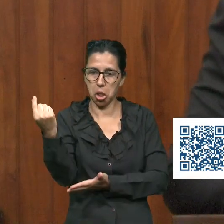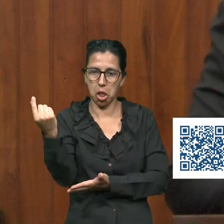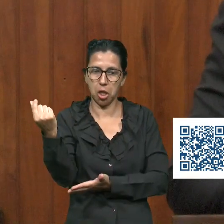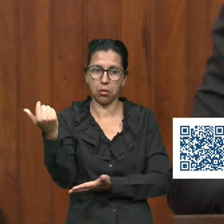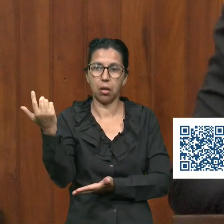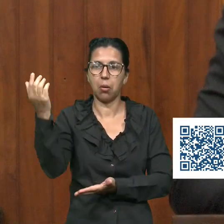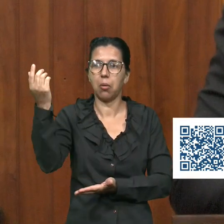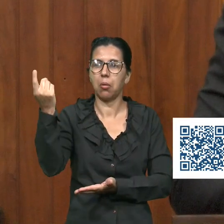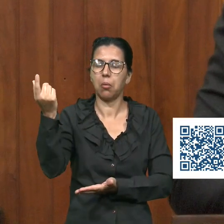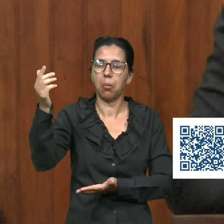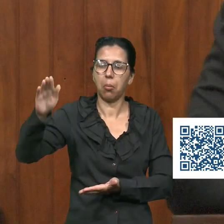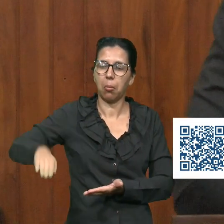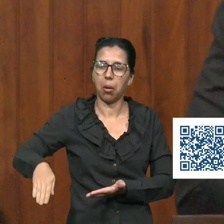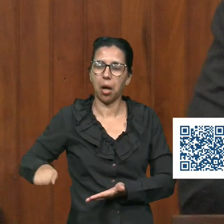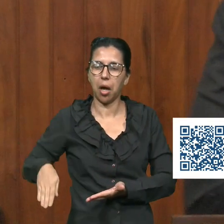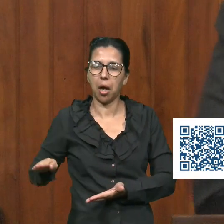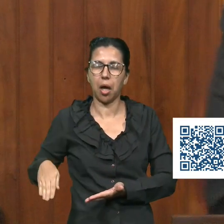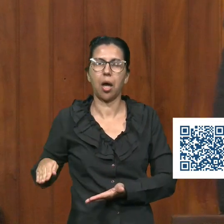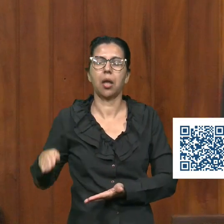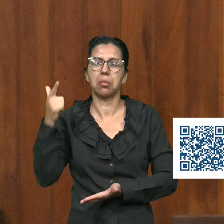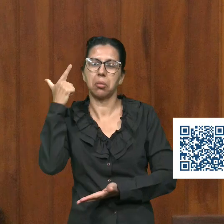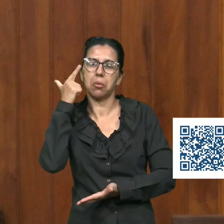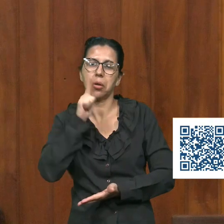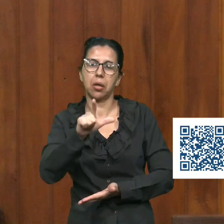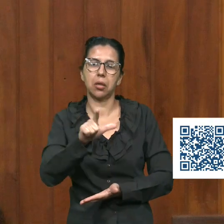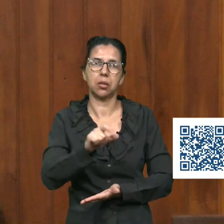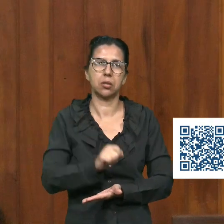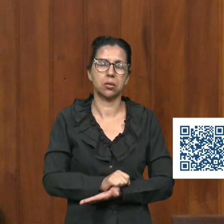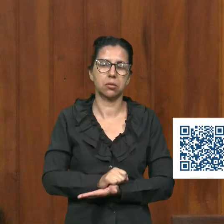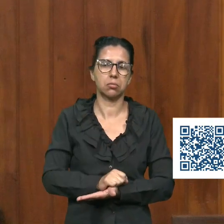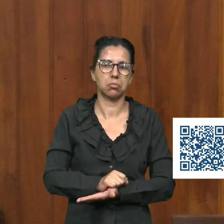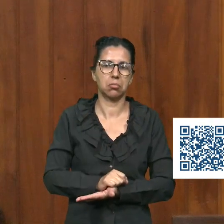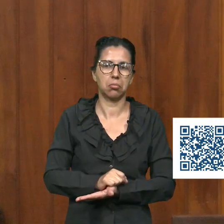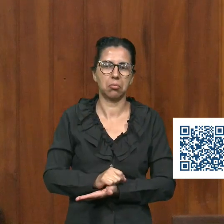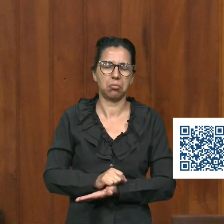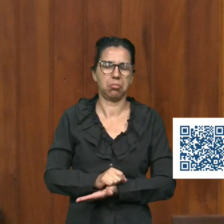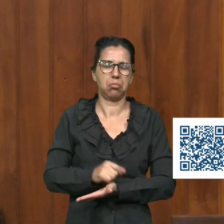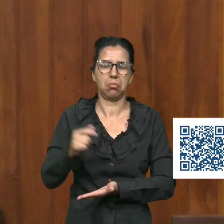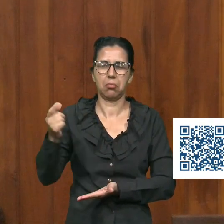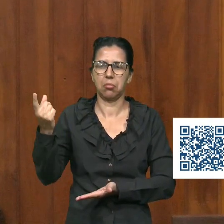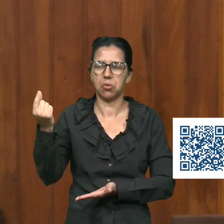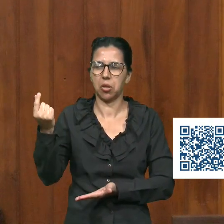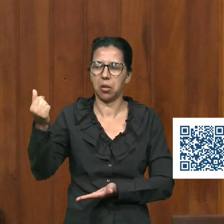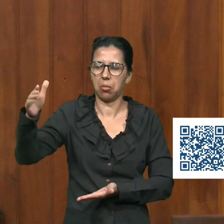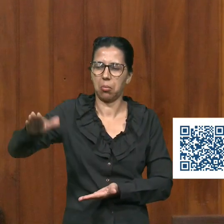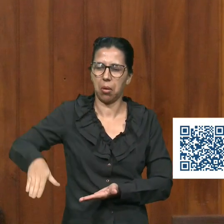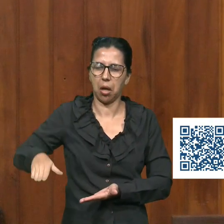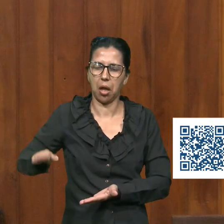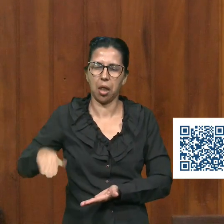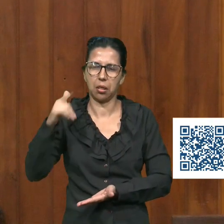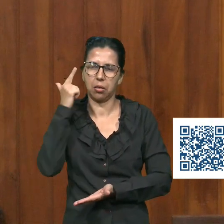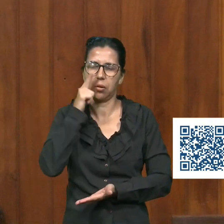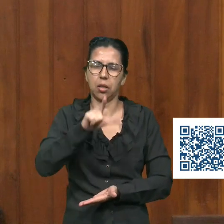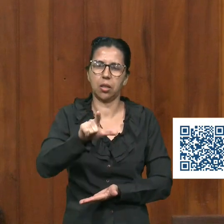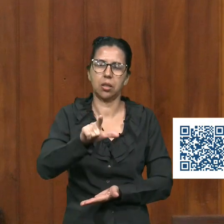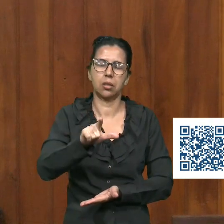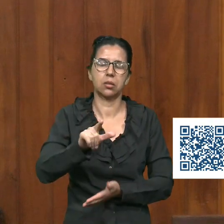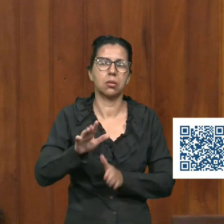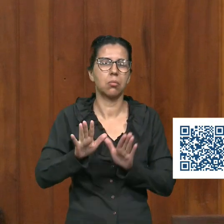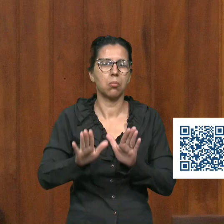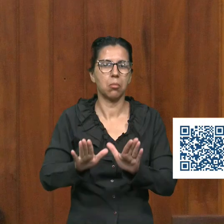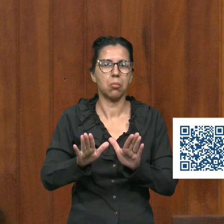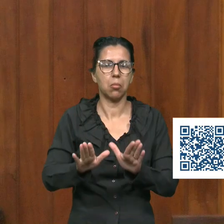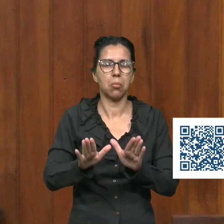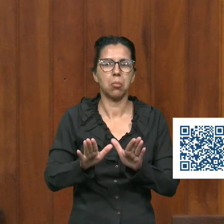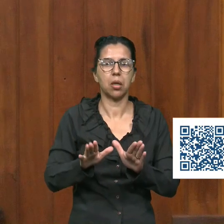barato ganha. A suspeita é de que está tudo combinado, o mais barato ganha, só que esse mais